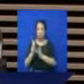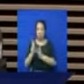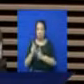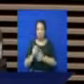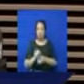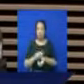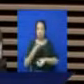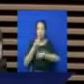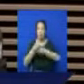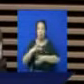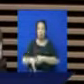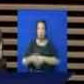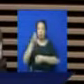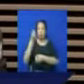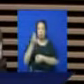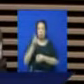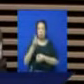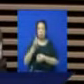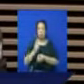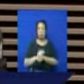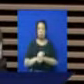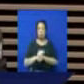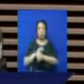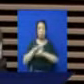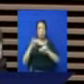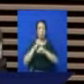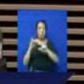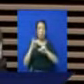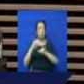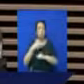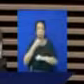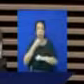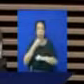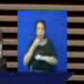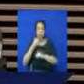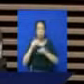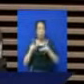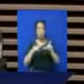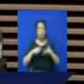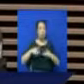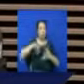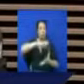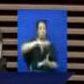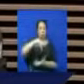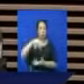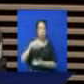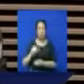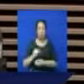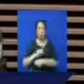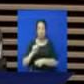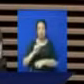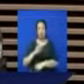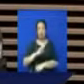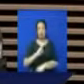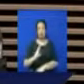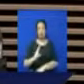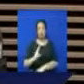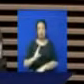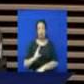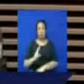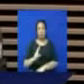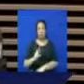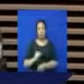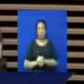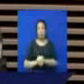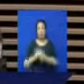nós advertimos a todos os homens em todos os lugares que reconheçam. Isso não é religião. Eu digo